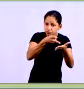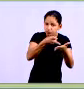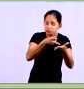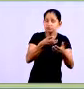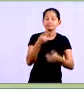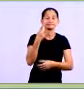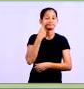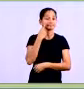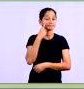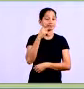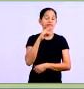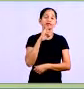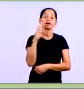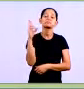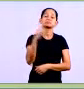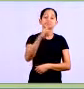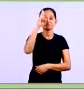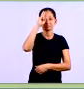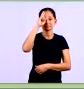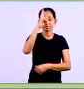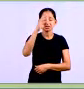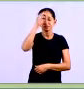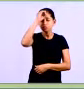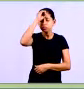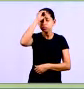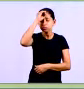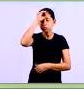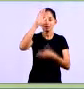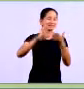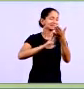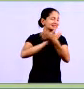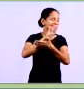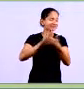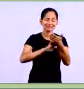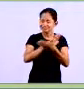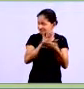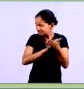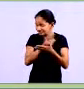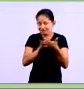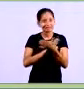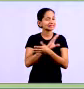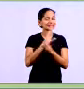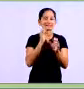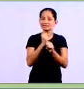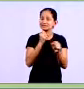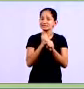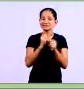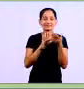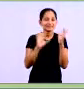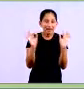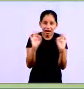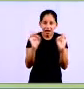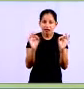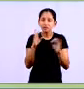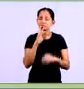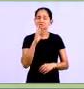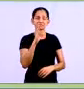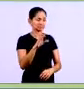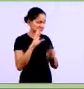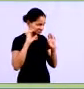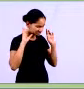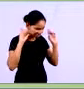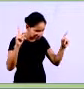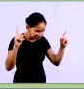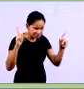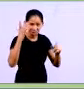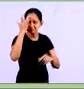E o Vitor, que não sabe nada de ICMS, de contabilidade, de nada, falou grego para mim, a loja